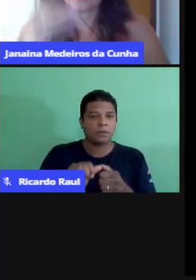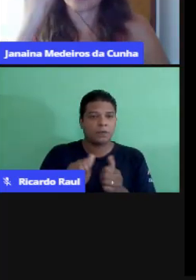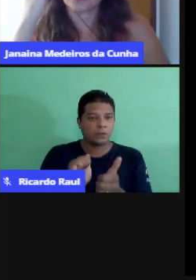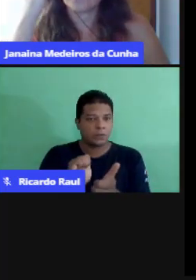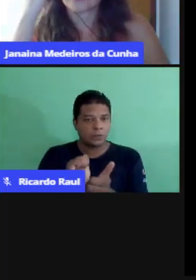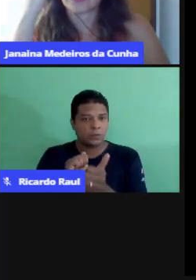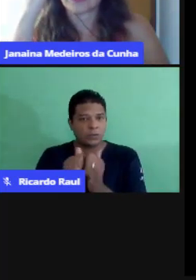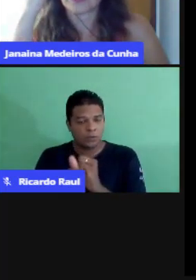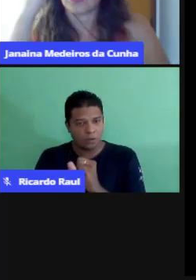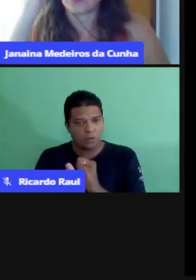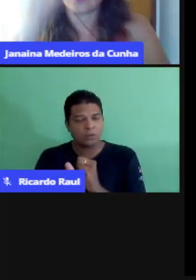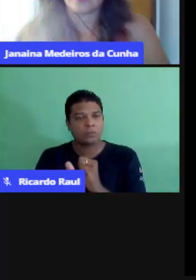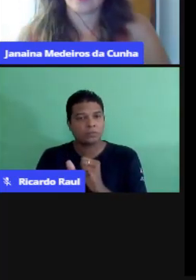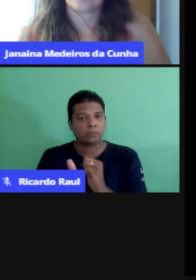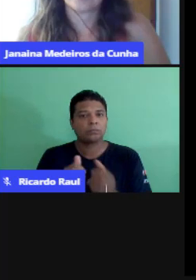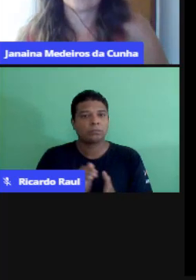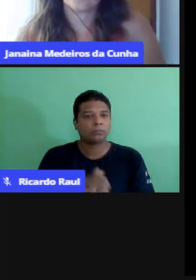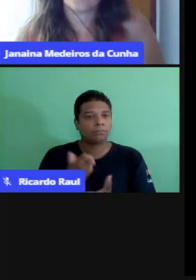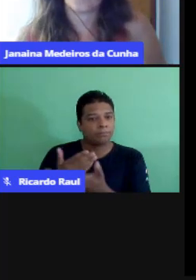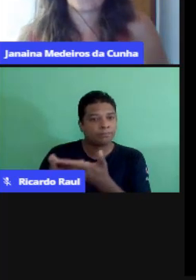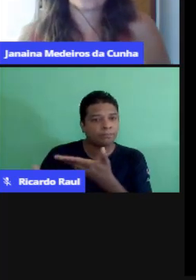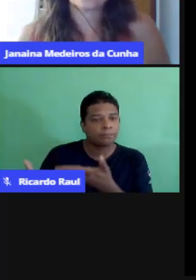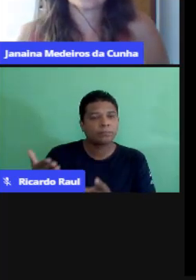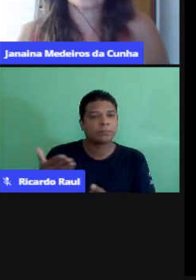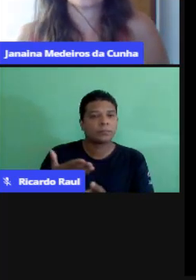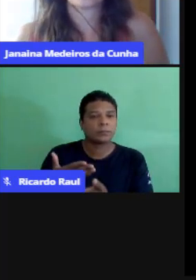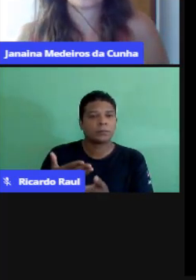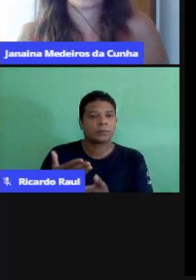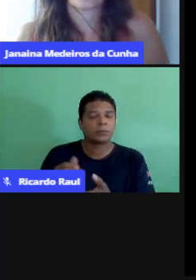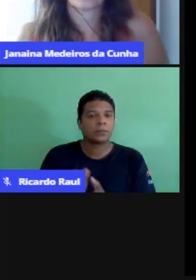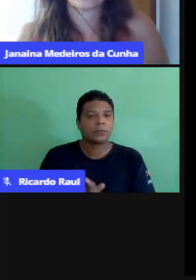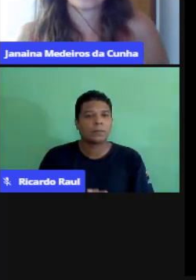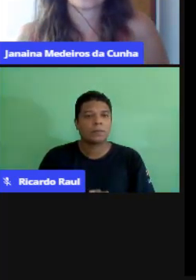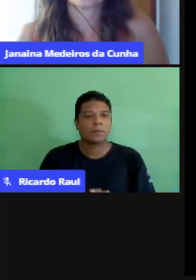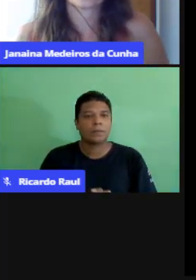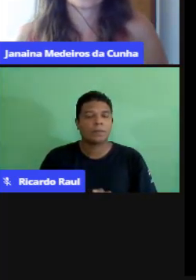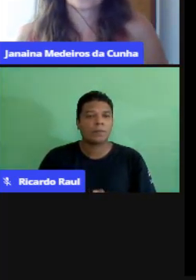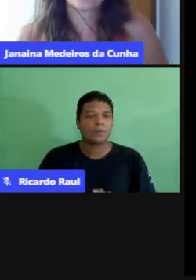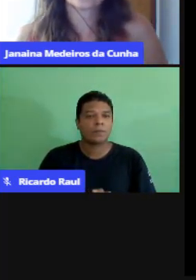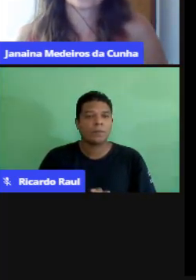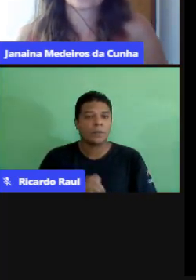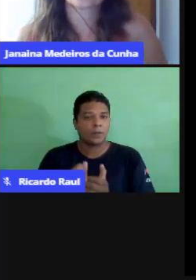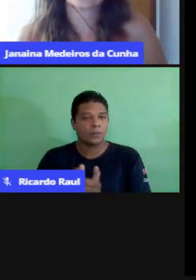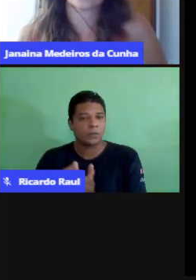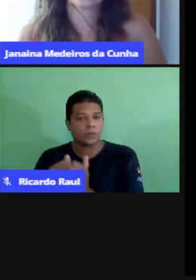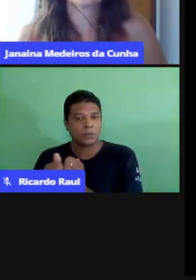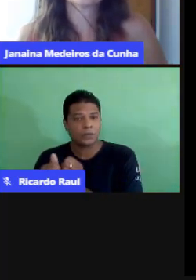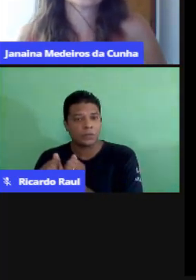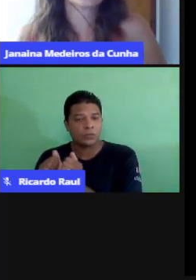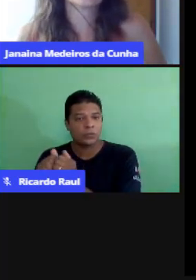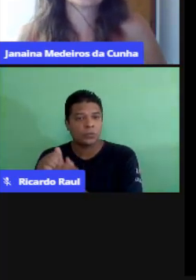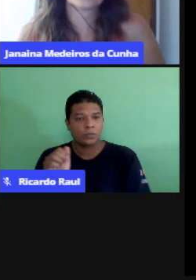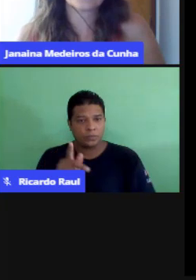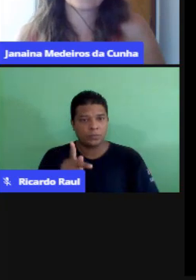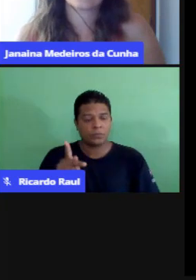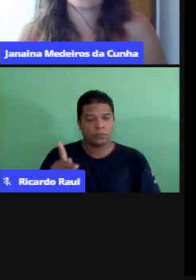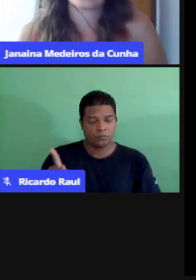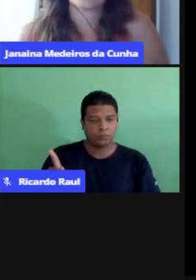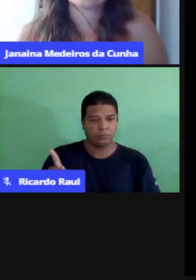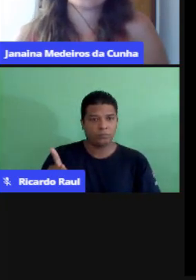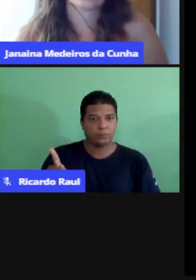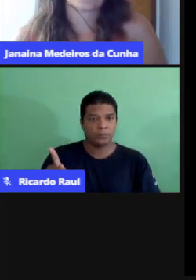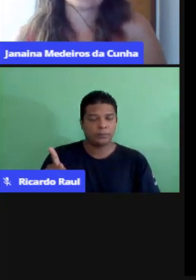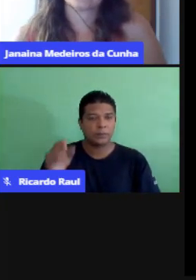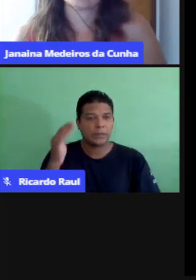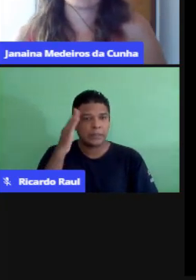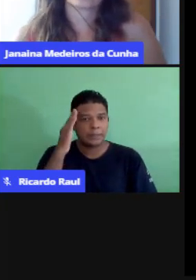jogos interativos que esse aluno, se você jogar com o seu aluno, você já vai saber